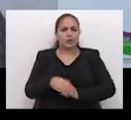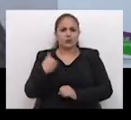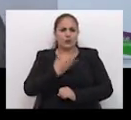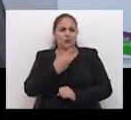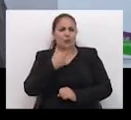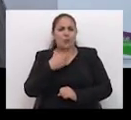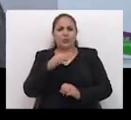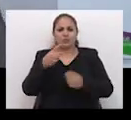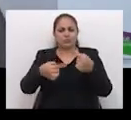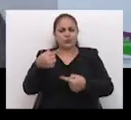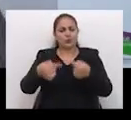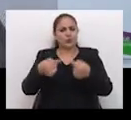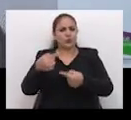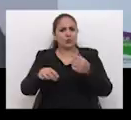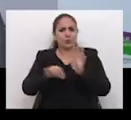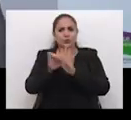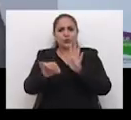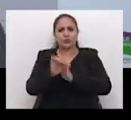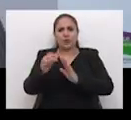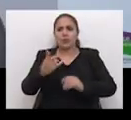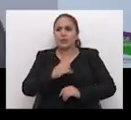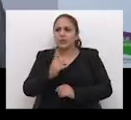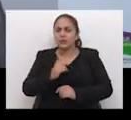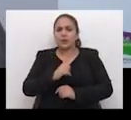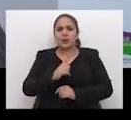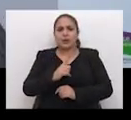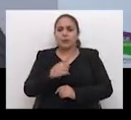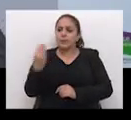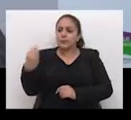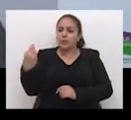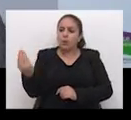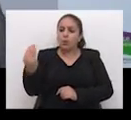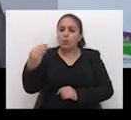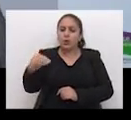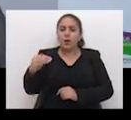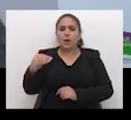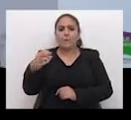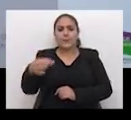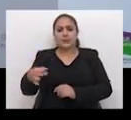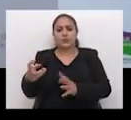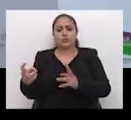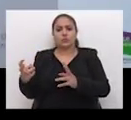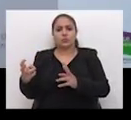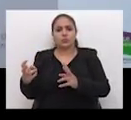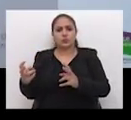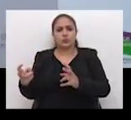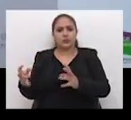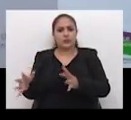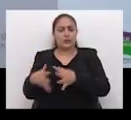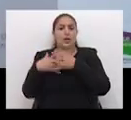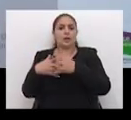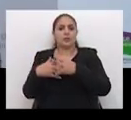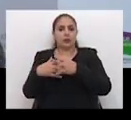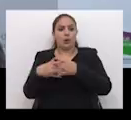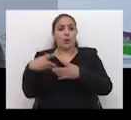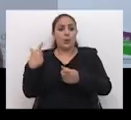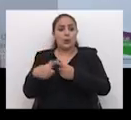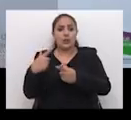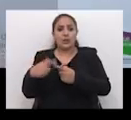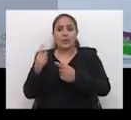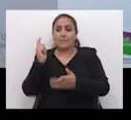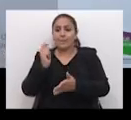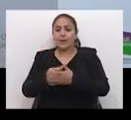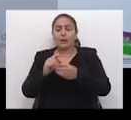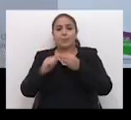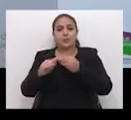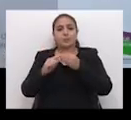Nós não podemos discutir uma licitação e prever a passagem integrada que colabora com o empresário, porque quem paga a principal